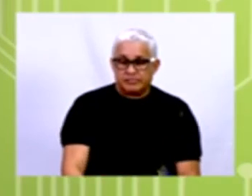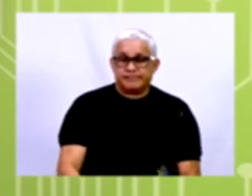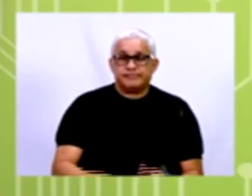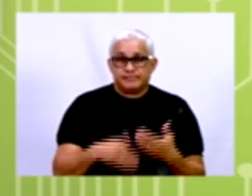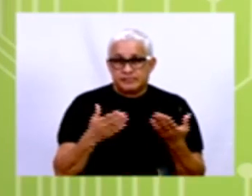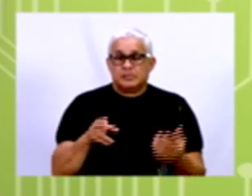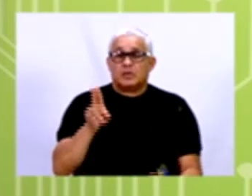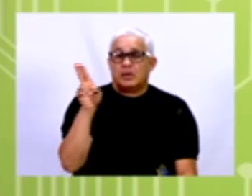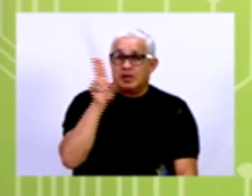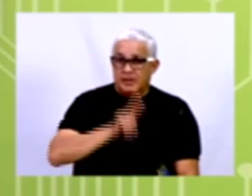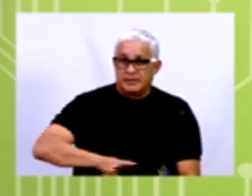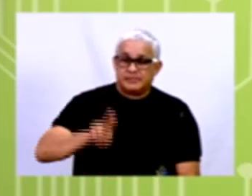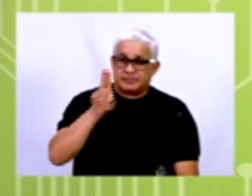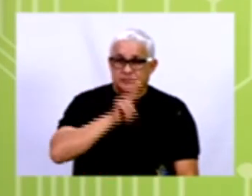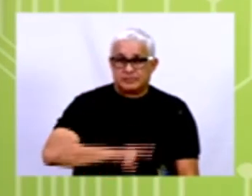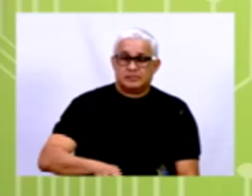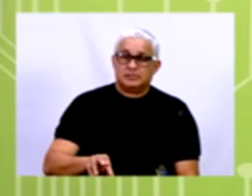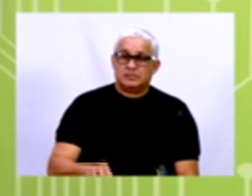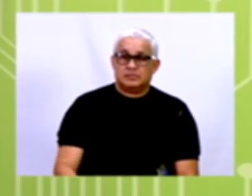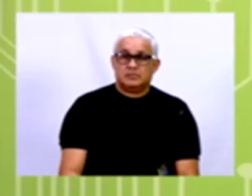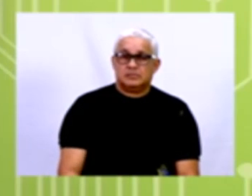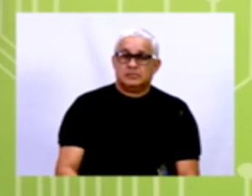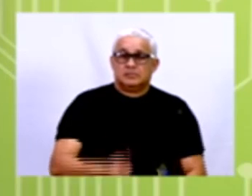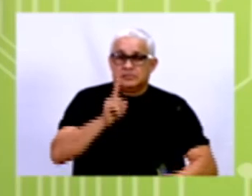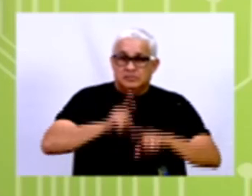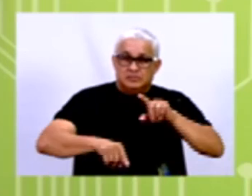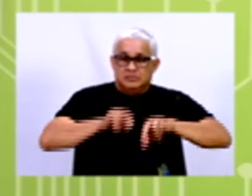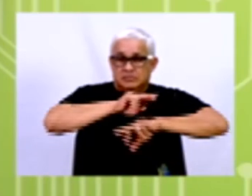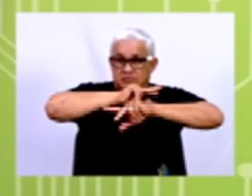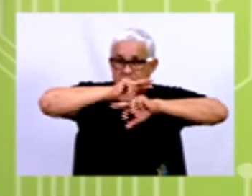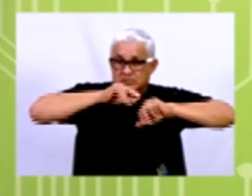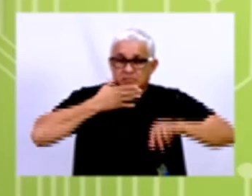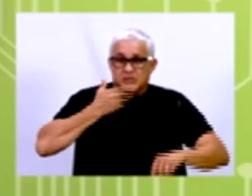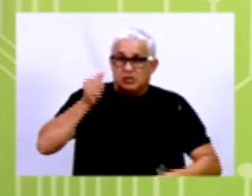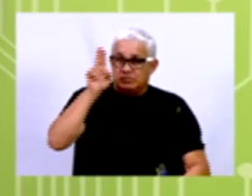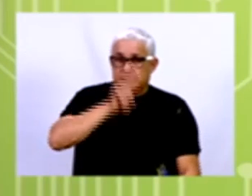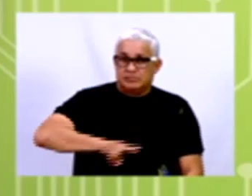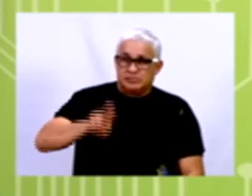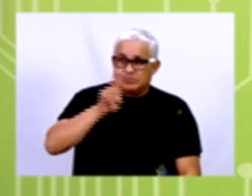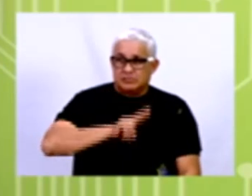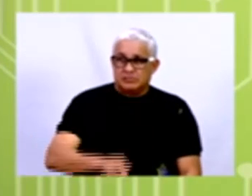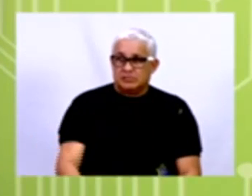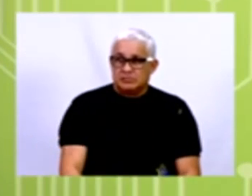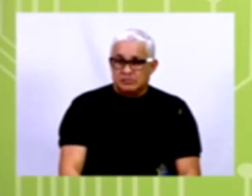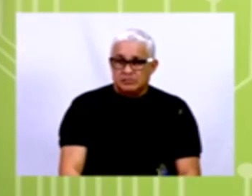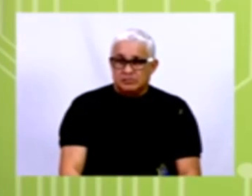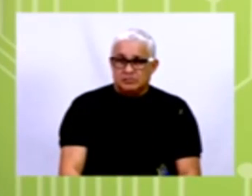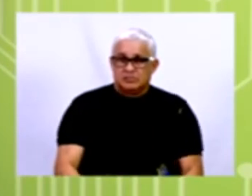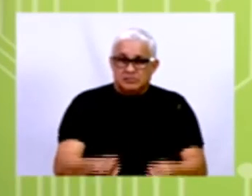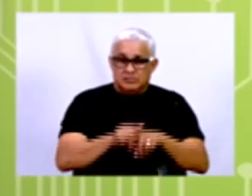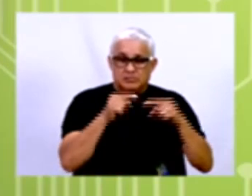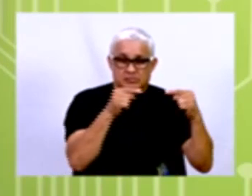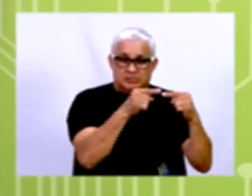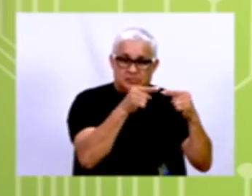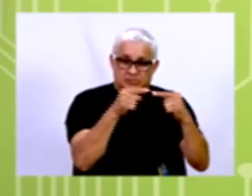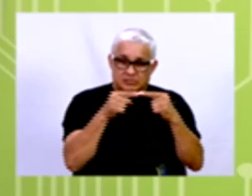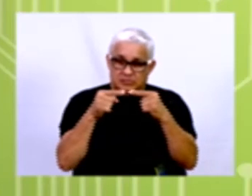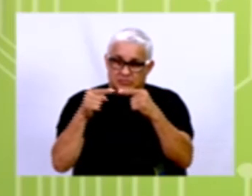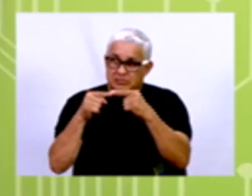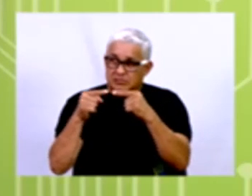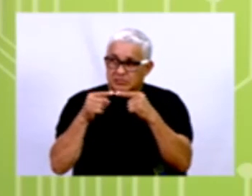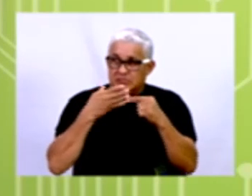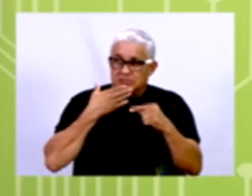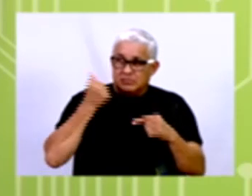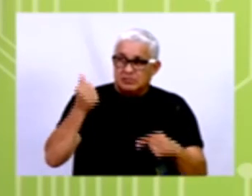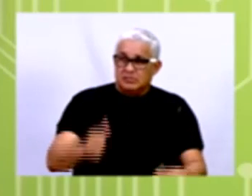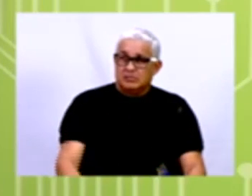o uso dos recursos produtivos, a melhor forma de usá-los, a melhor forma de combiná-los,